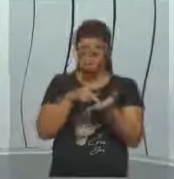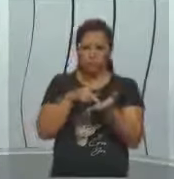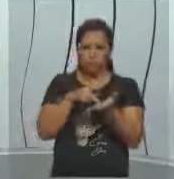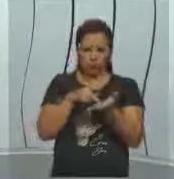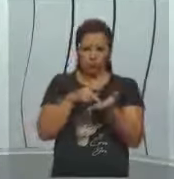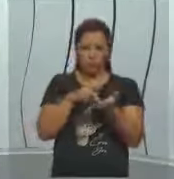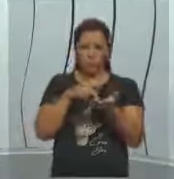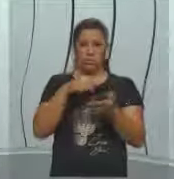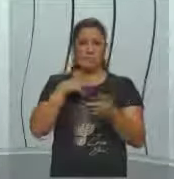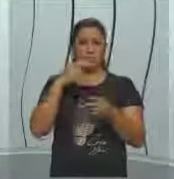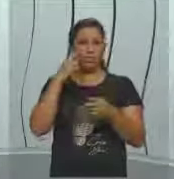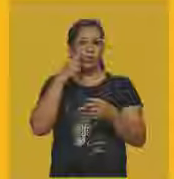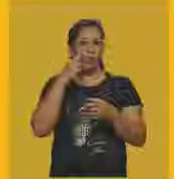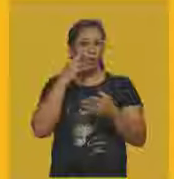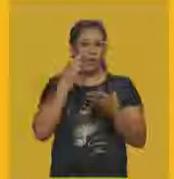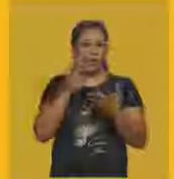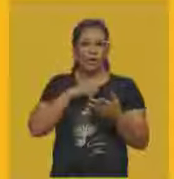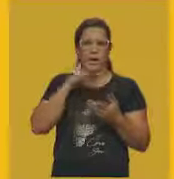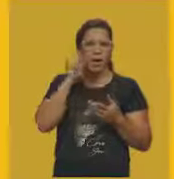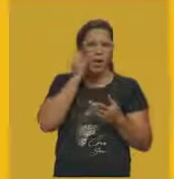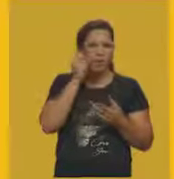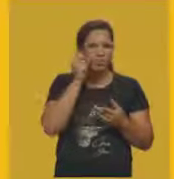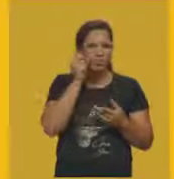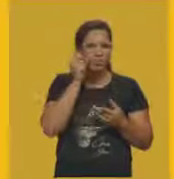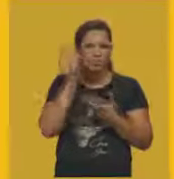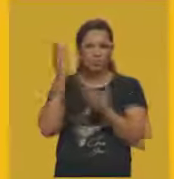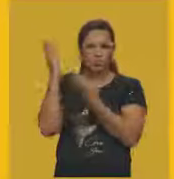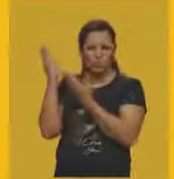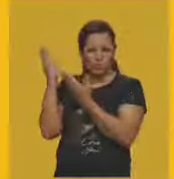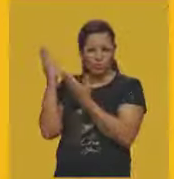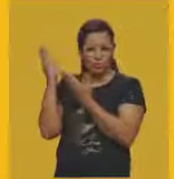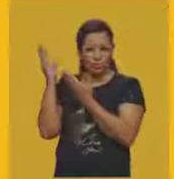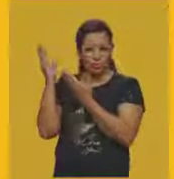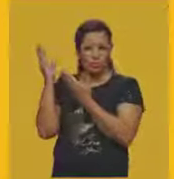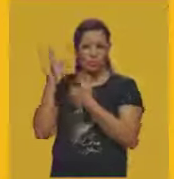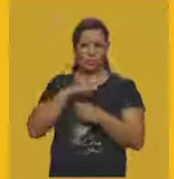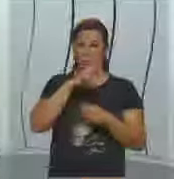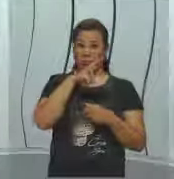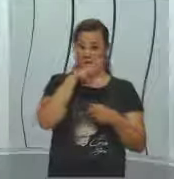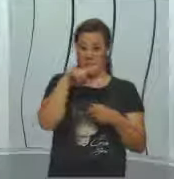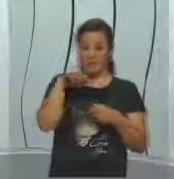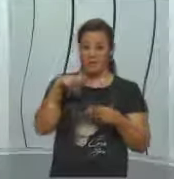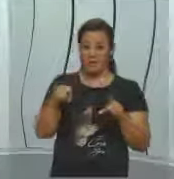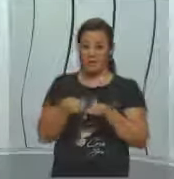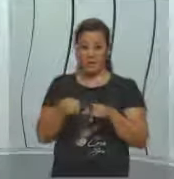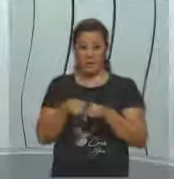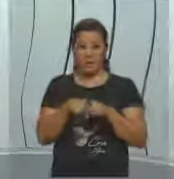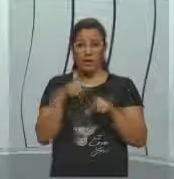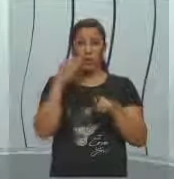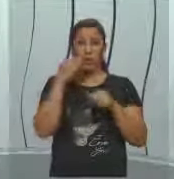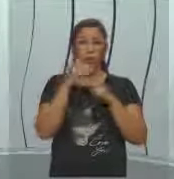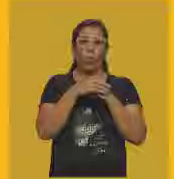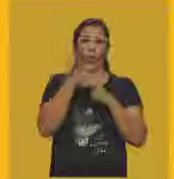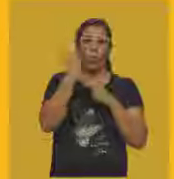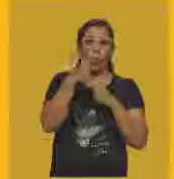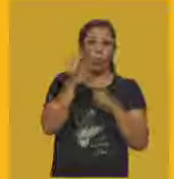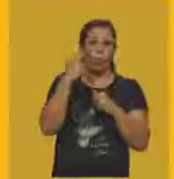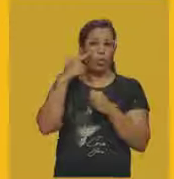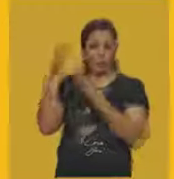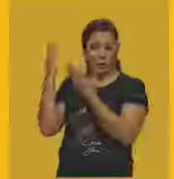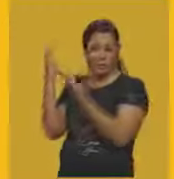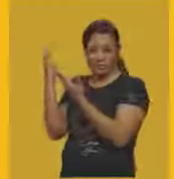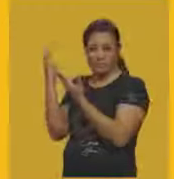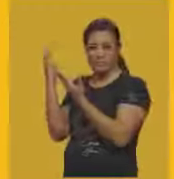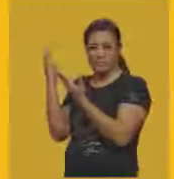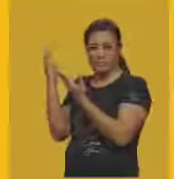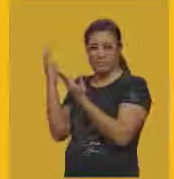encontra resistência, como esse azulzinho aqui, ó, é uma resistência. Aqui tem uma outra resistência escondida aqui, ó, no cantinho.